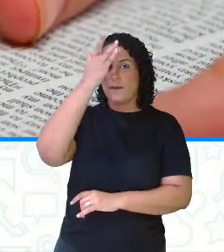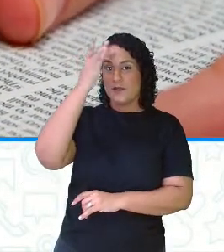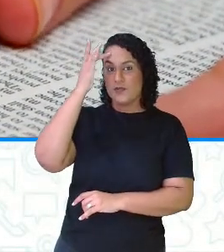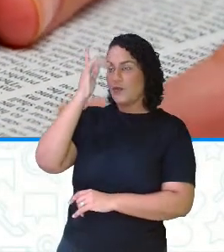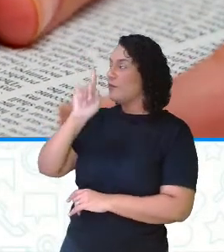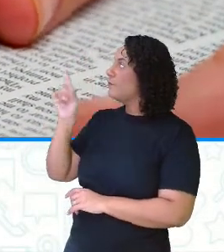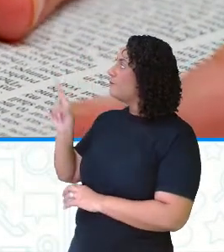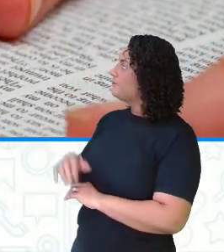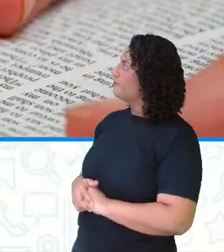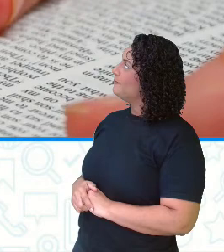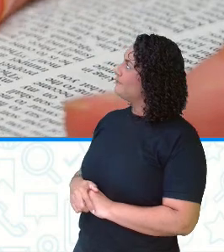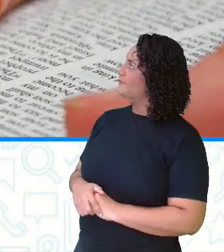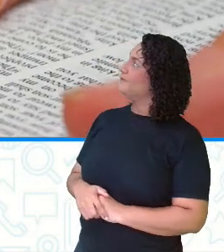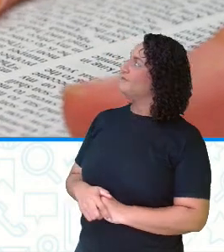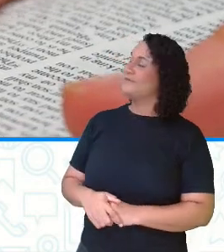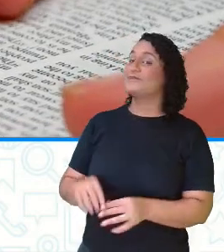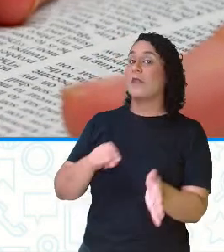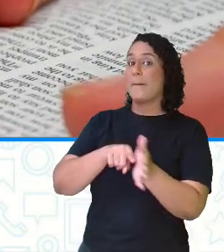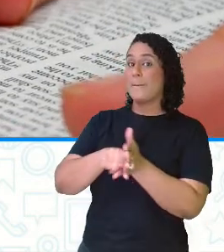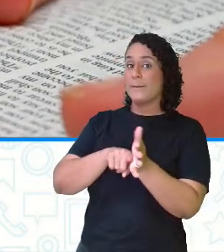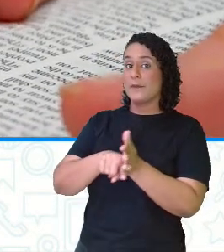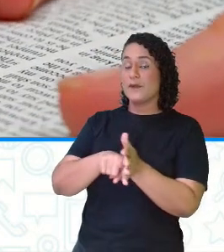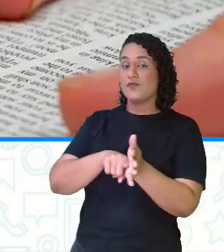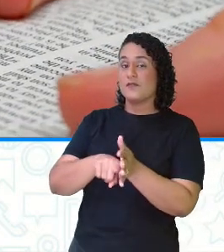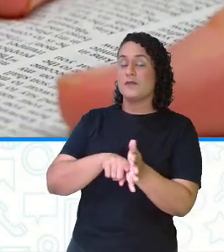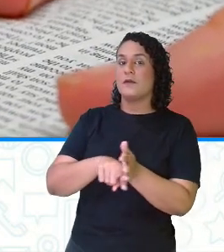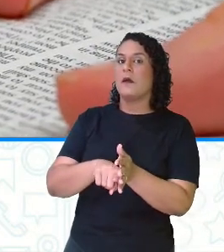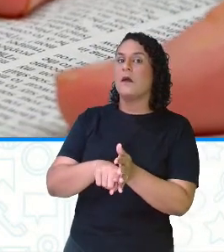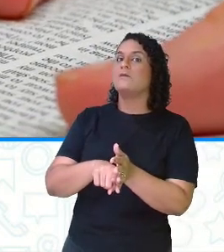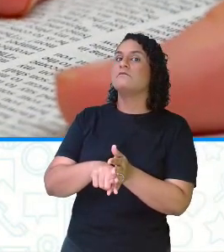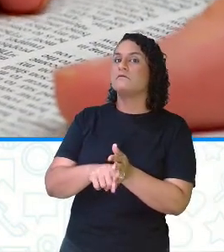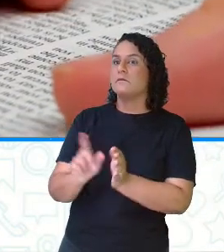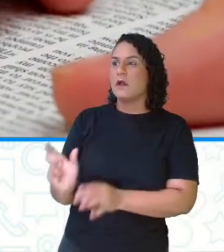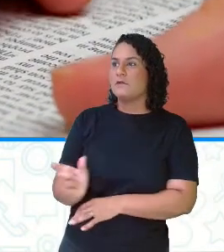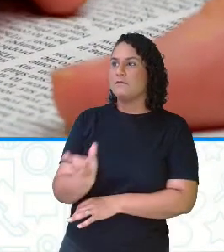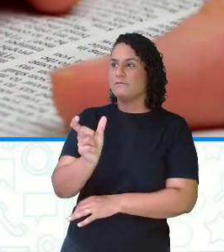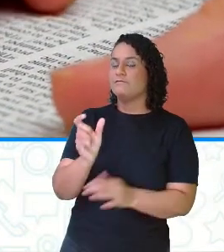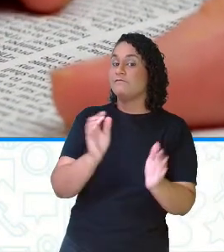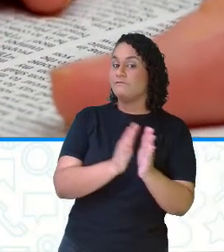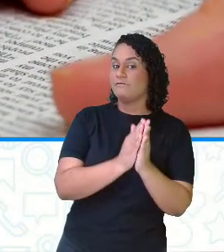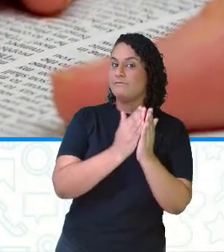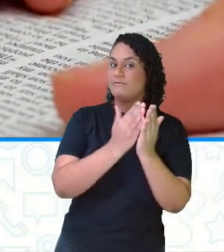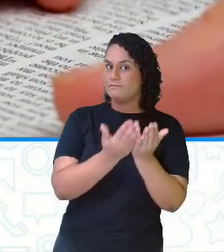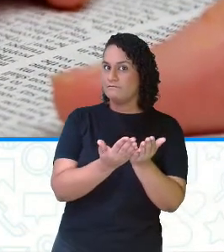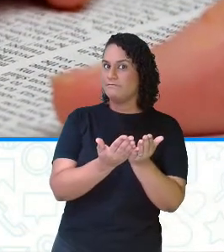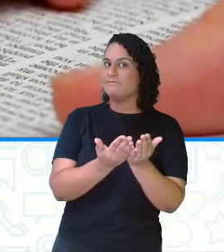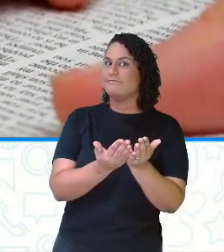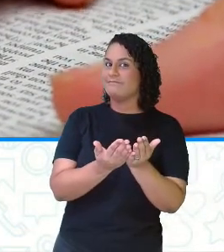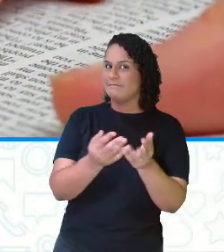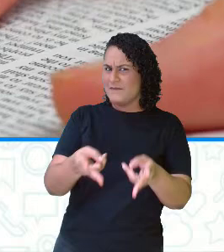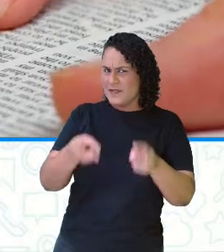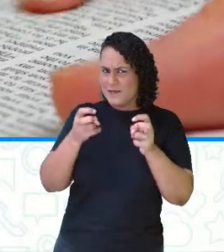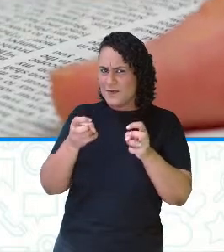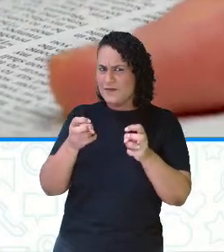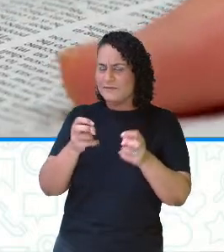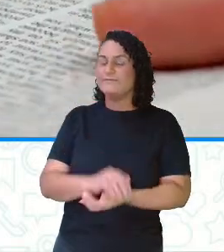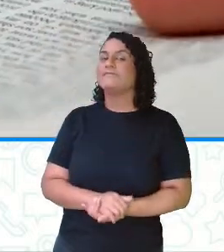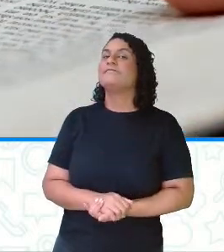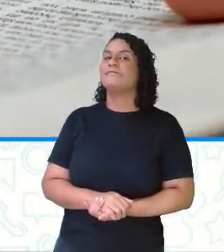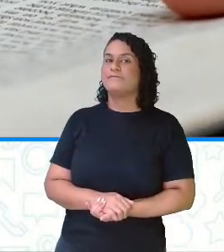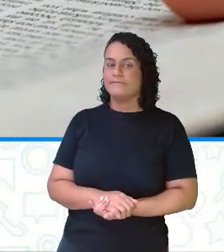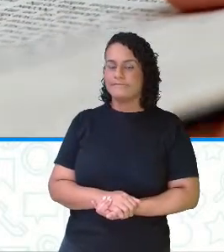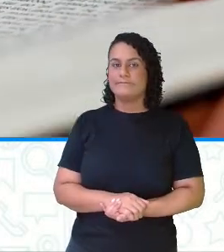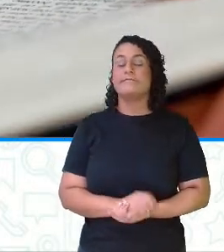está pesquisando, olha, as palavras aqui no livro. Dá para perceber, não dá? Então, justamente, esse local